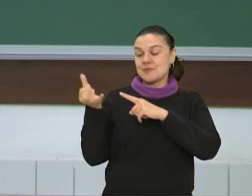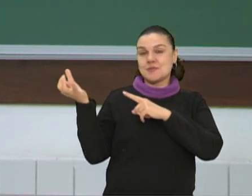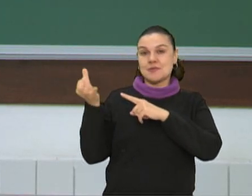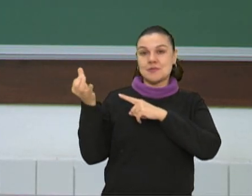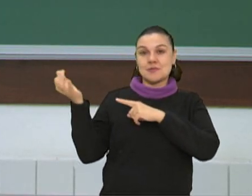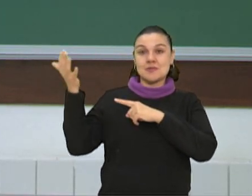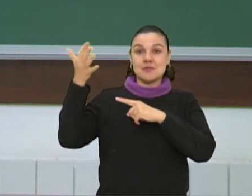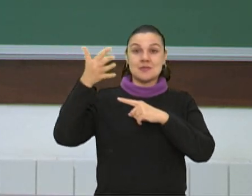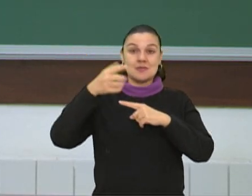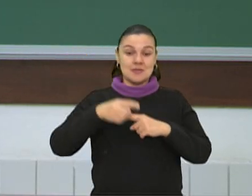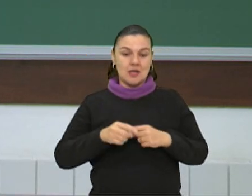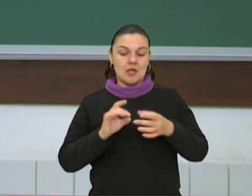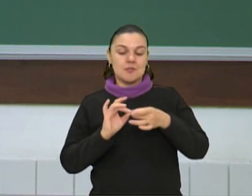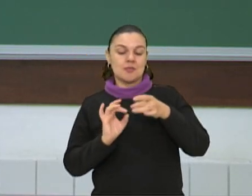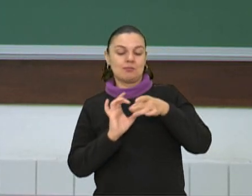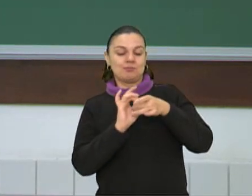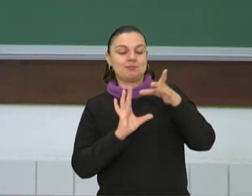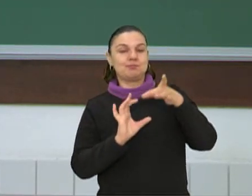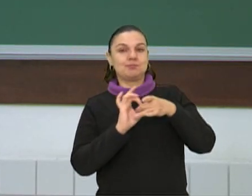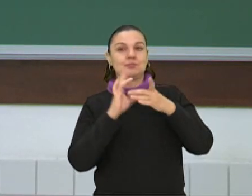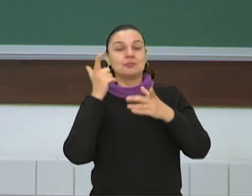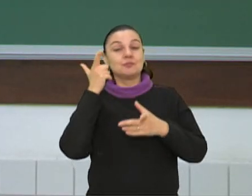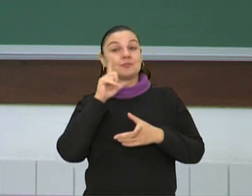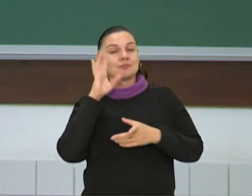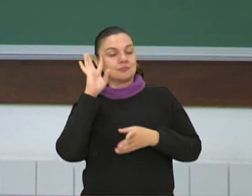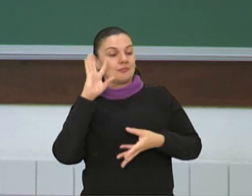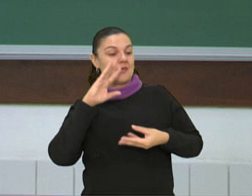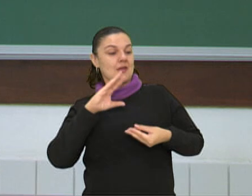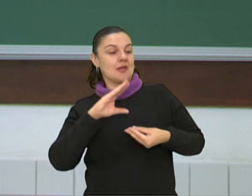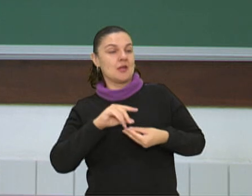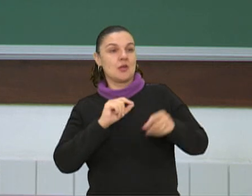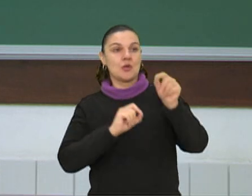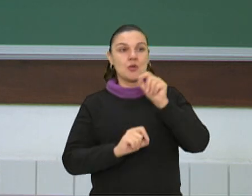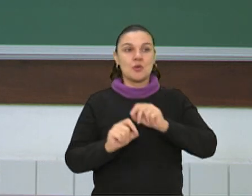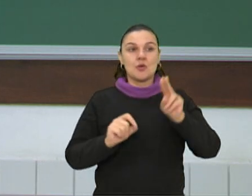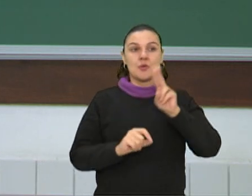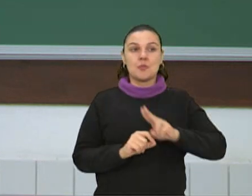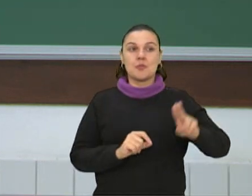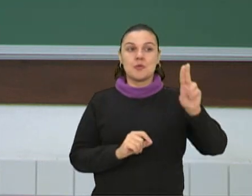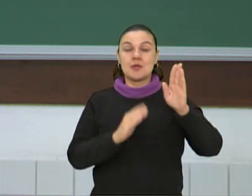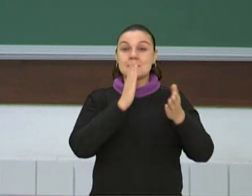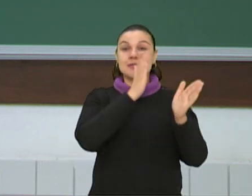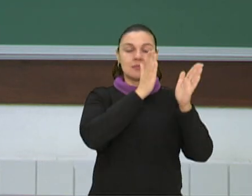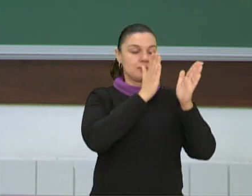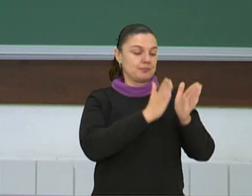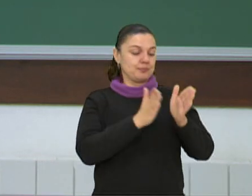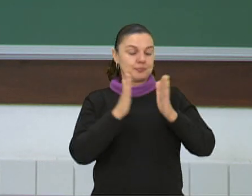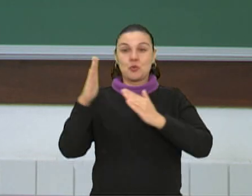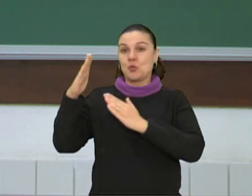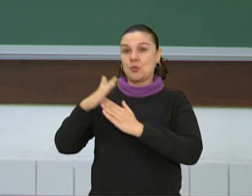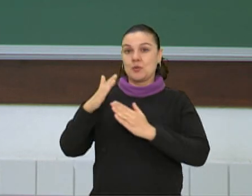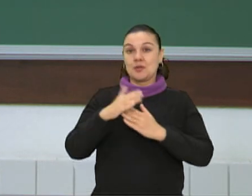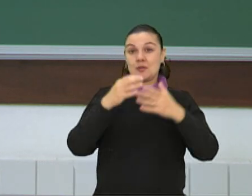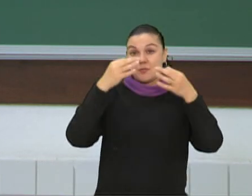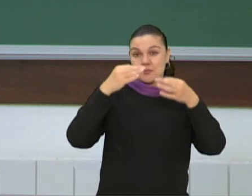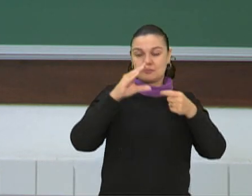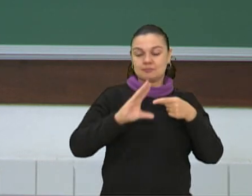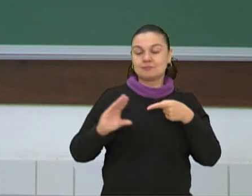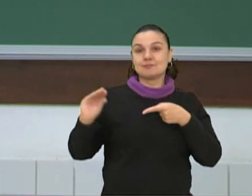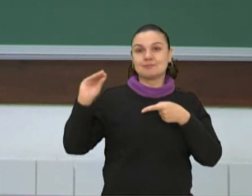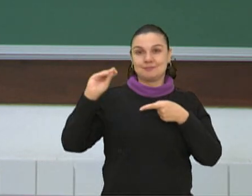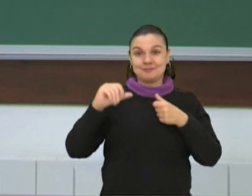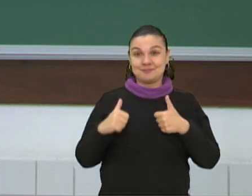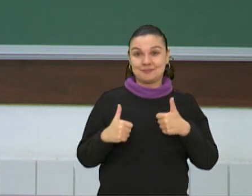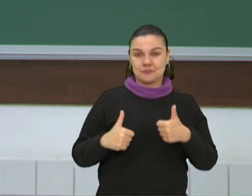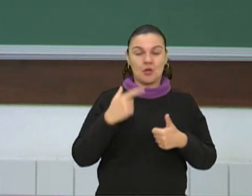que desprender e aprendermos a usar esses tempos adequadamente na nossa fala,